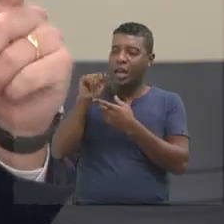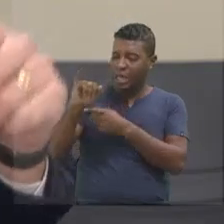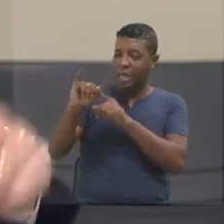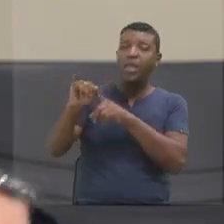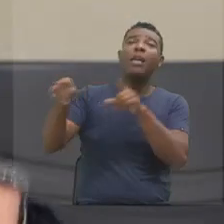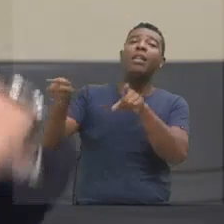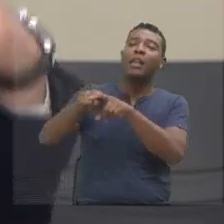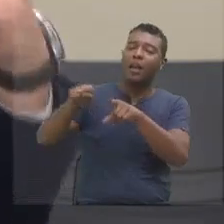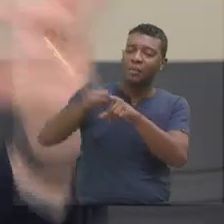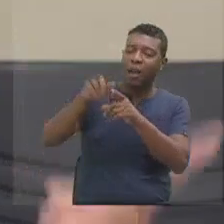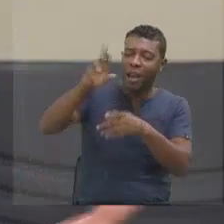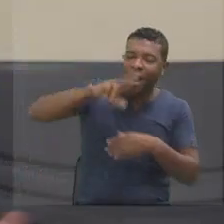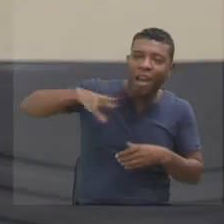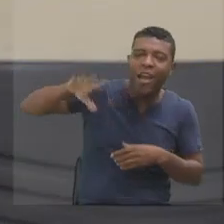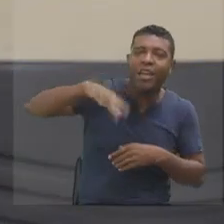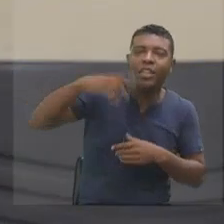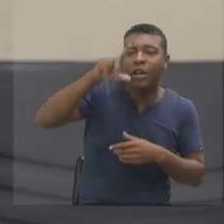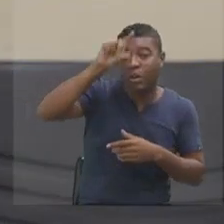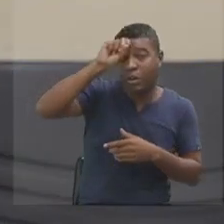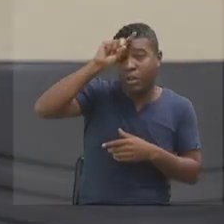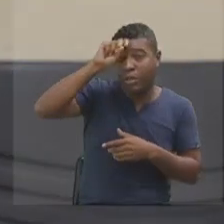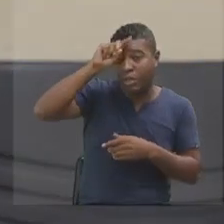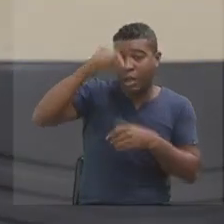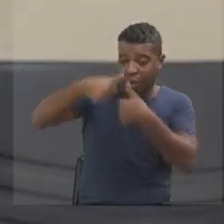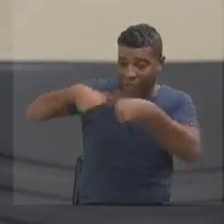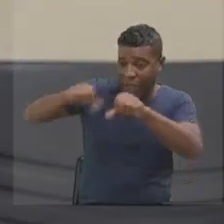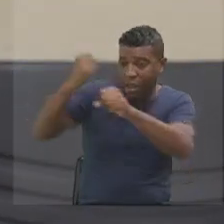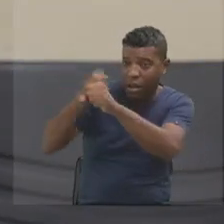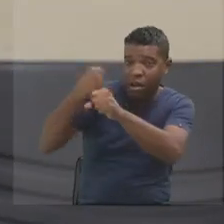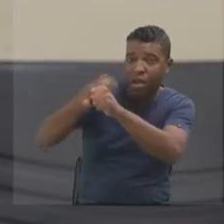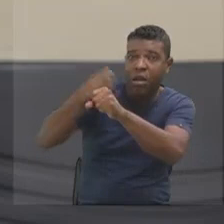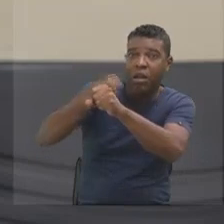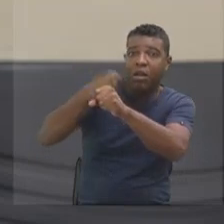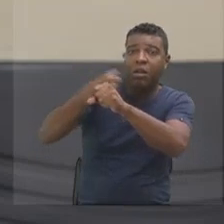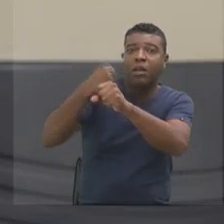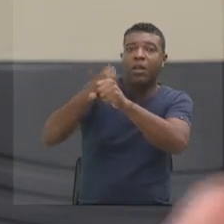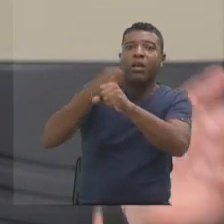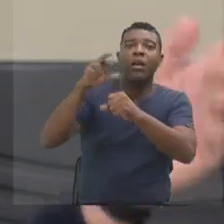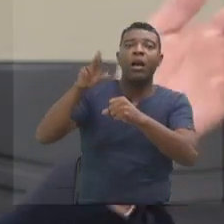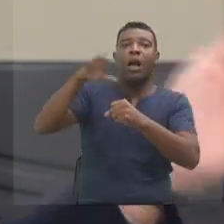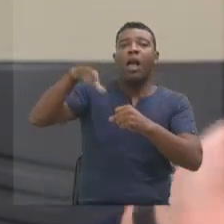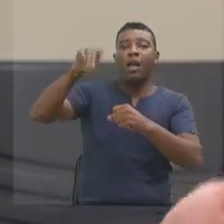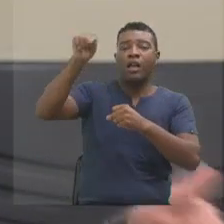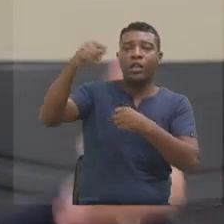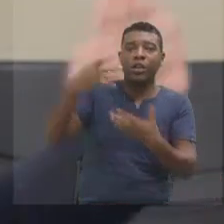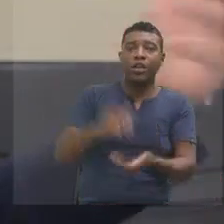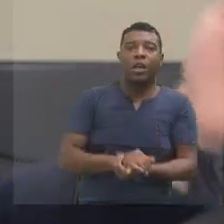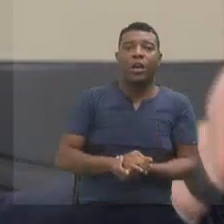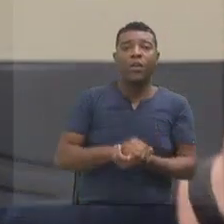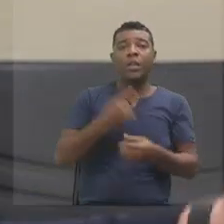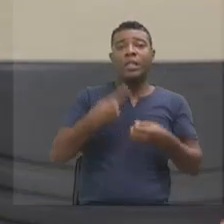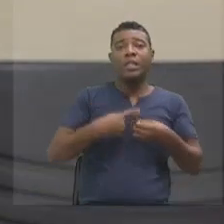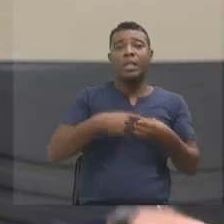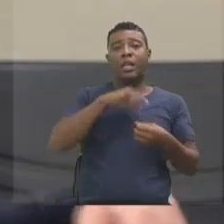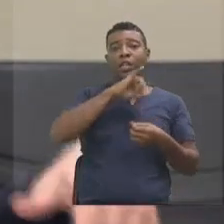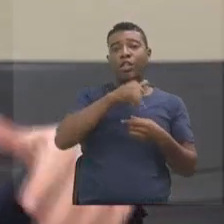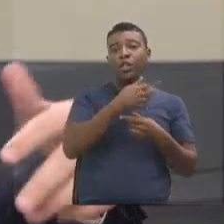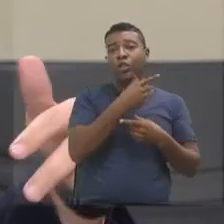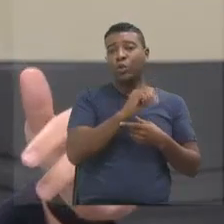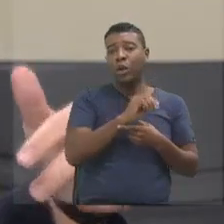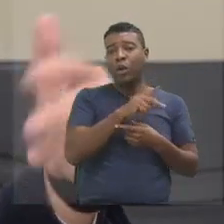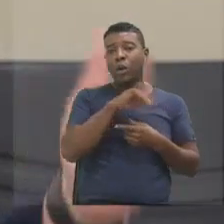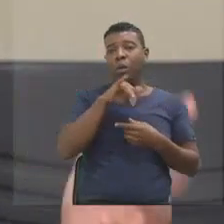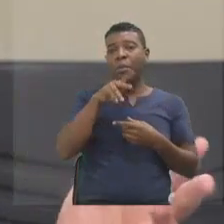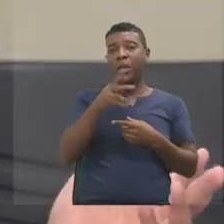macrorregião de saúde com o hospital tá sendo construído lá é Regional é João Pinheiro com hemodiálise